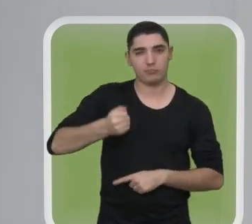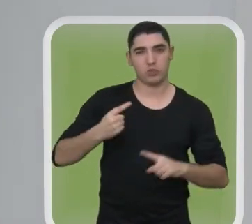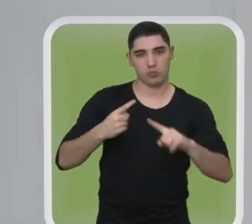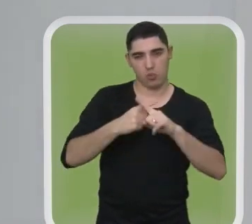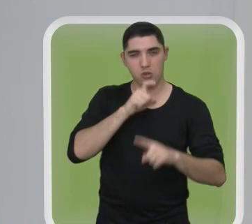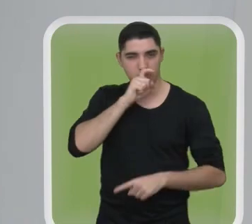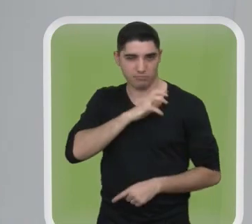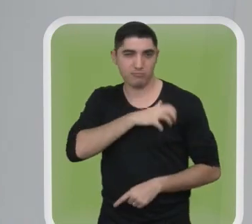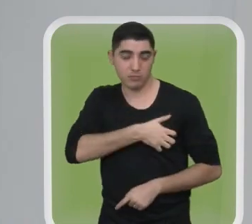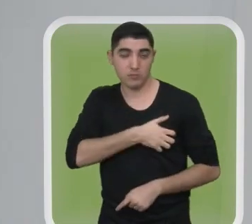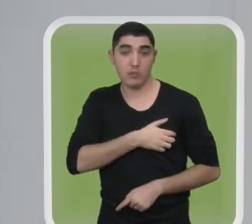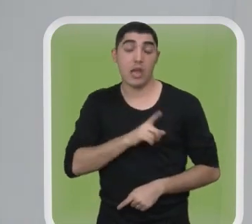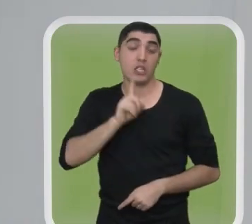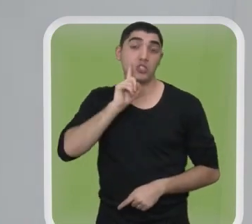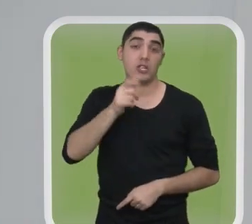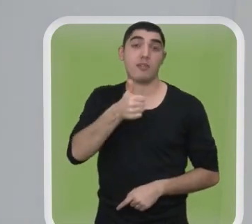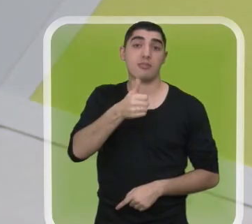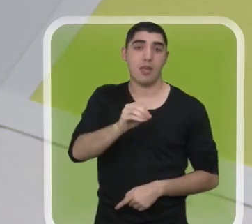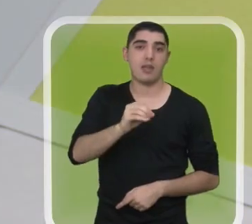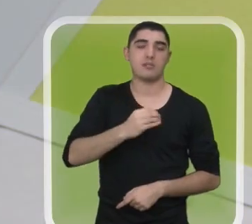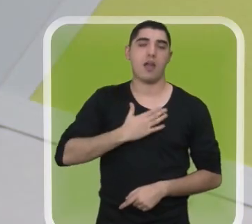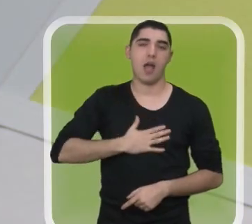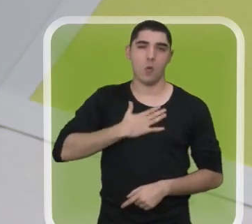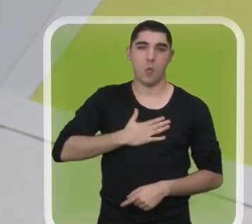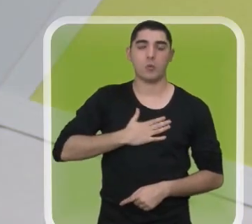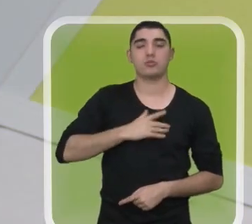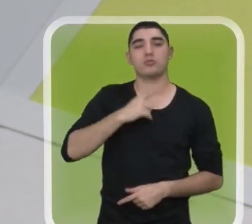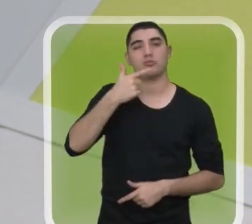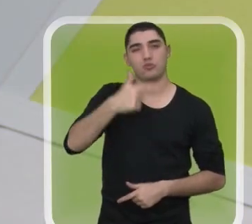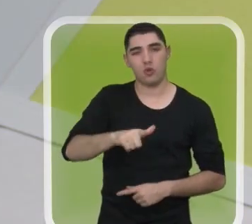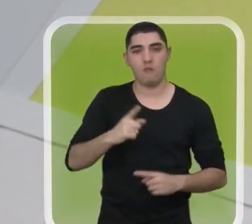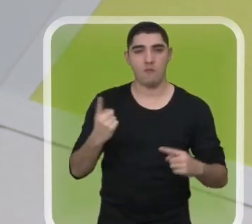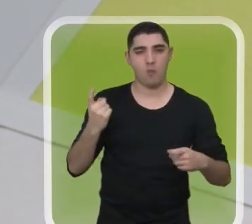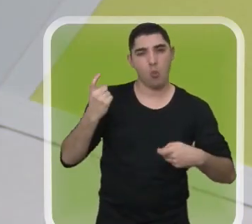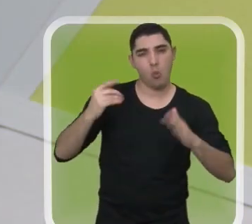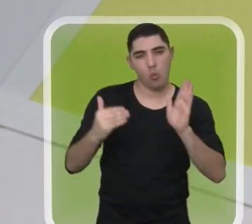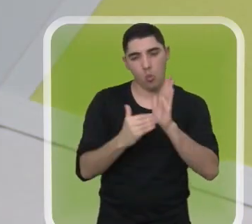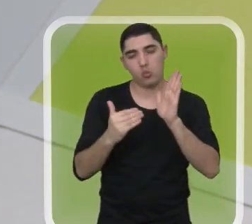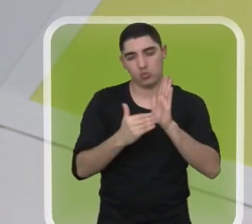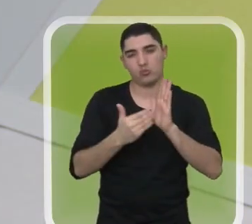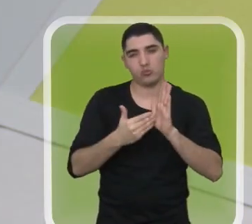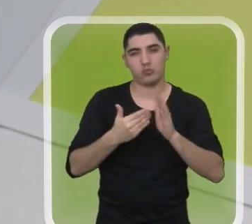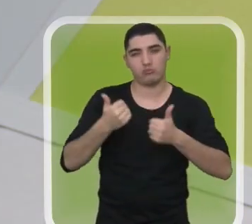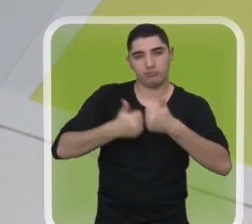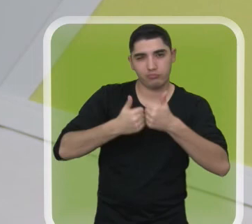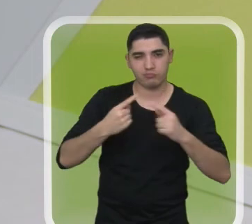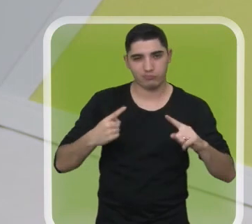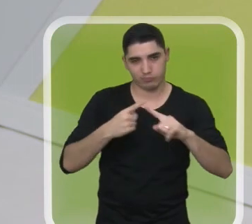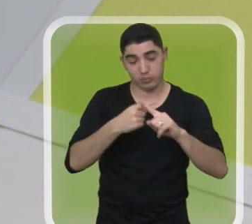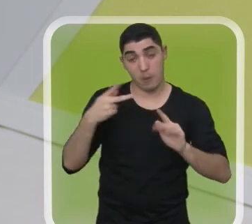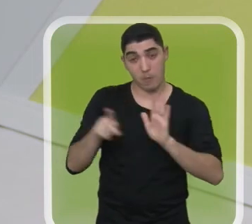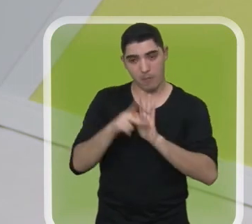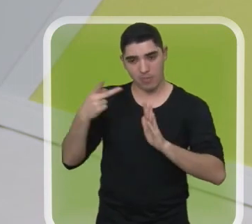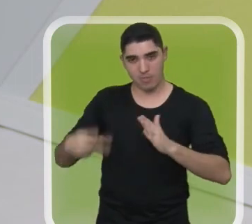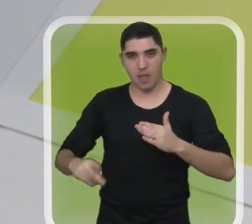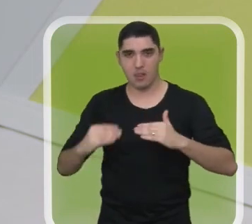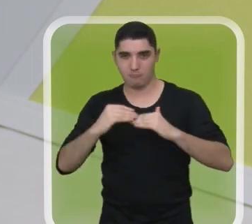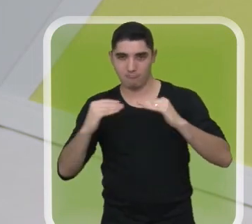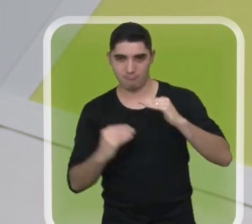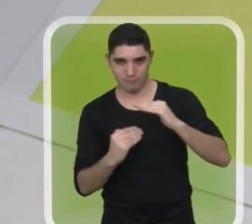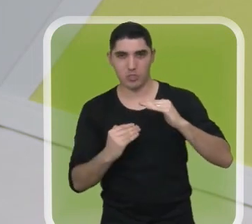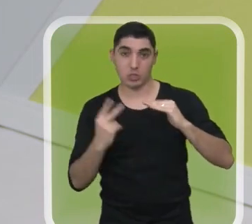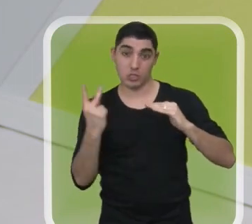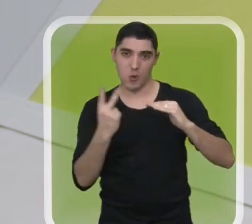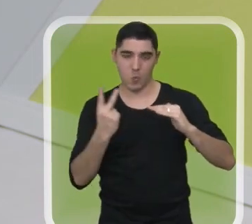do 8, Santos e São José. Esta rodada para o Campeonato Paulista Sub-20, segunda fase para o São José.